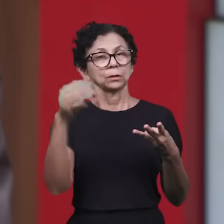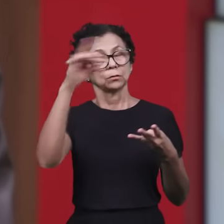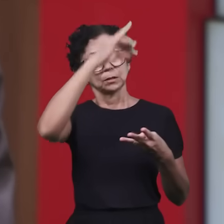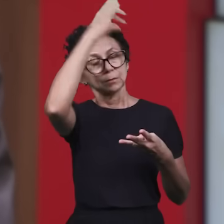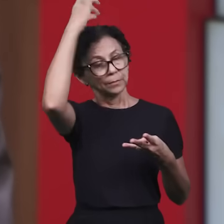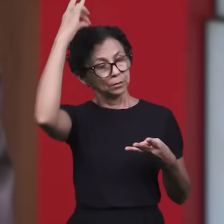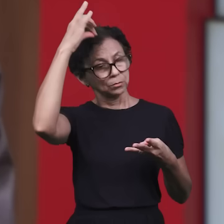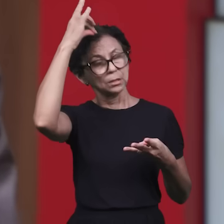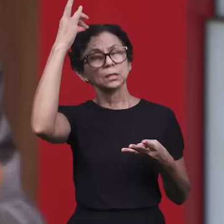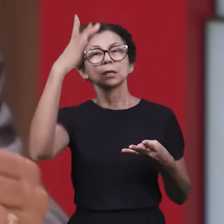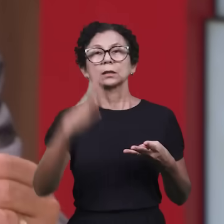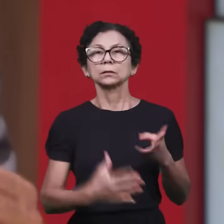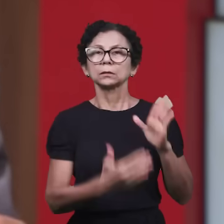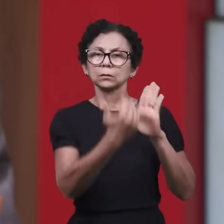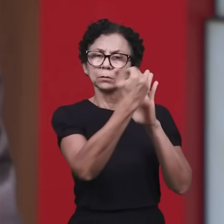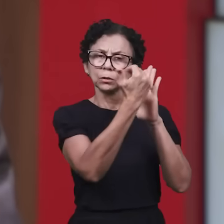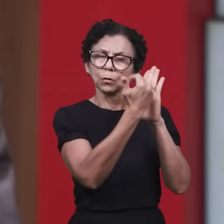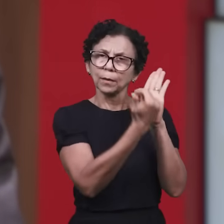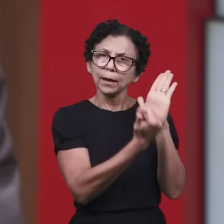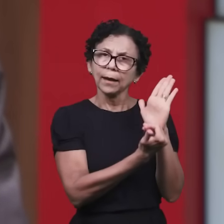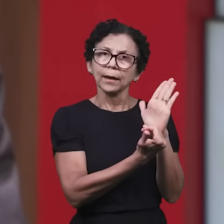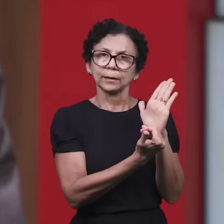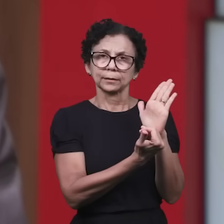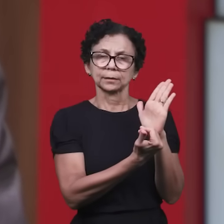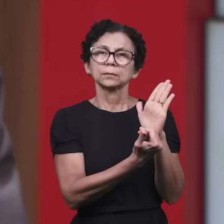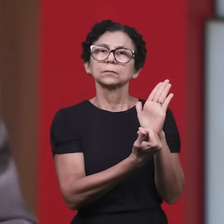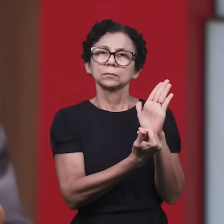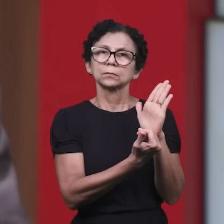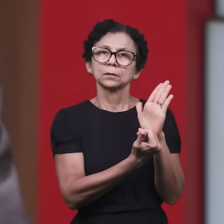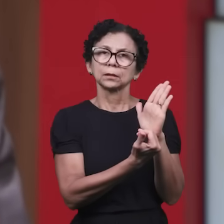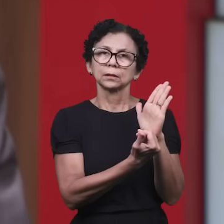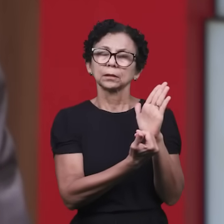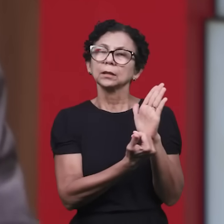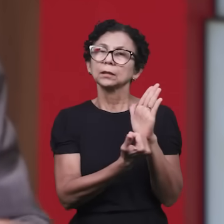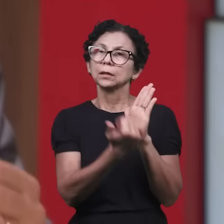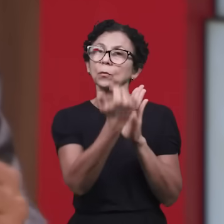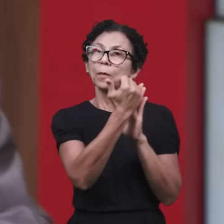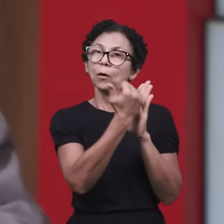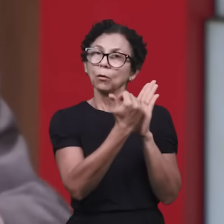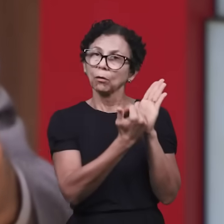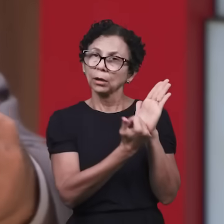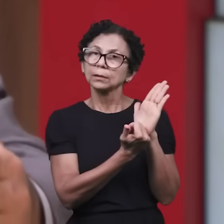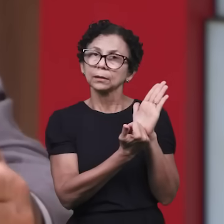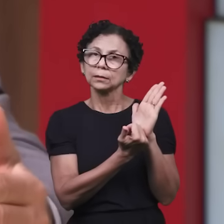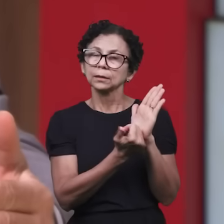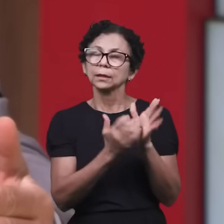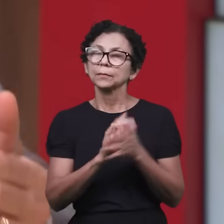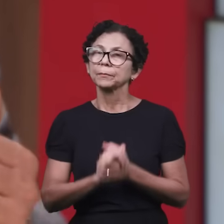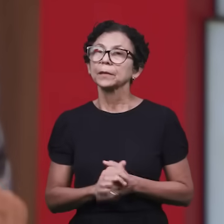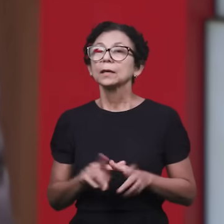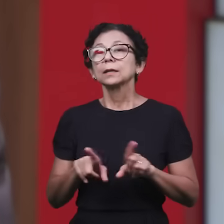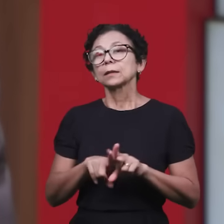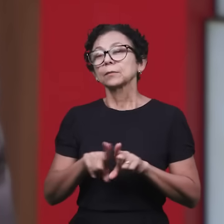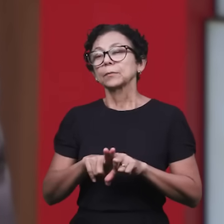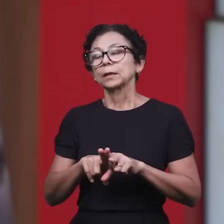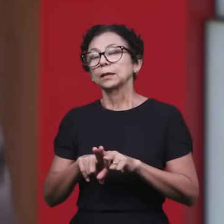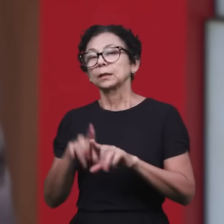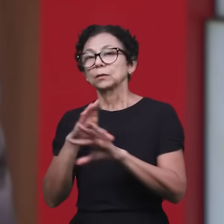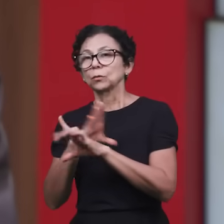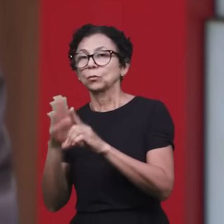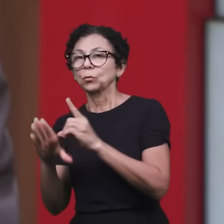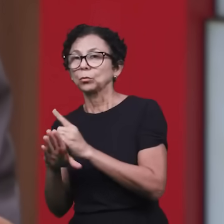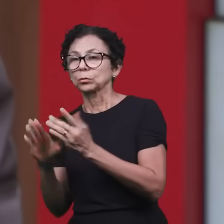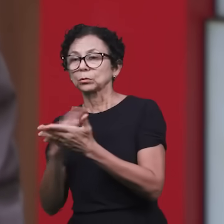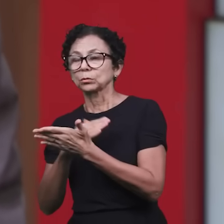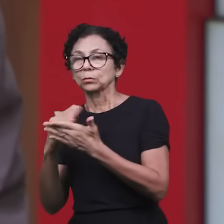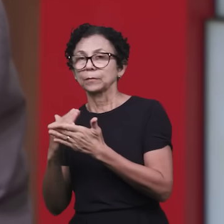liturgia, é o clamor, nós iniciamos no clamor, nós temos o louvor, nós temos a palavra daquilo que é o ensino que nós recebemos do Espírito